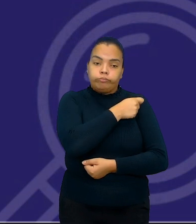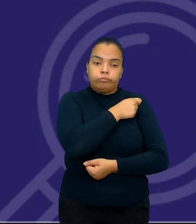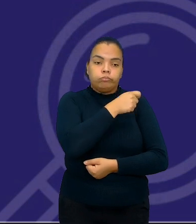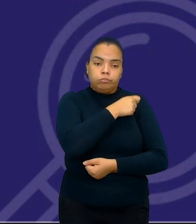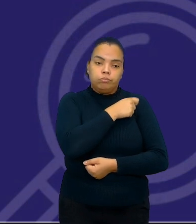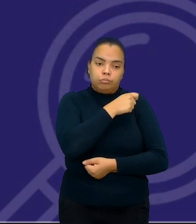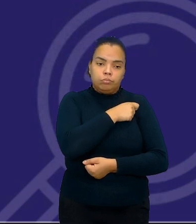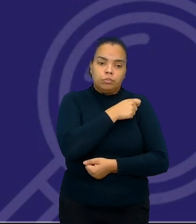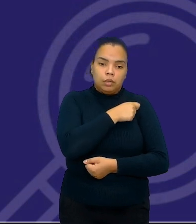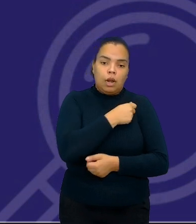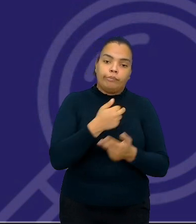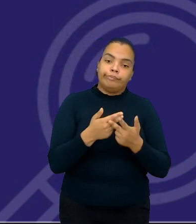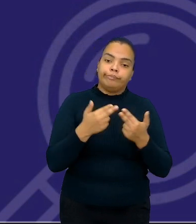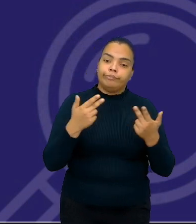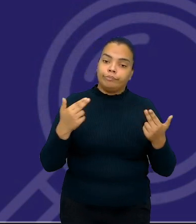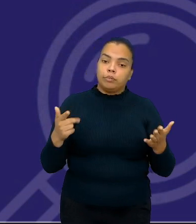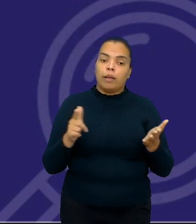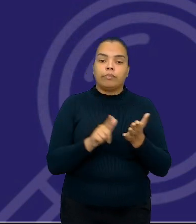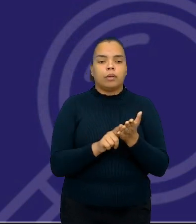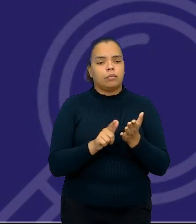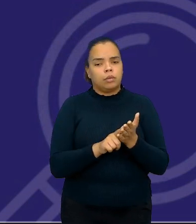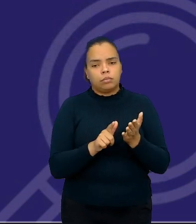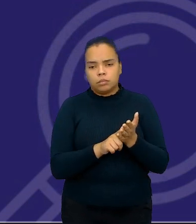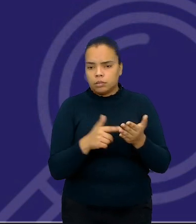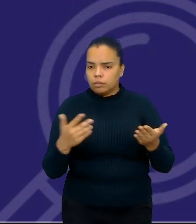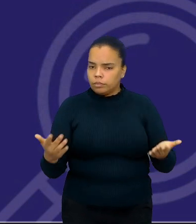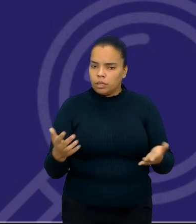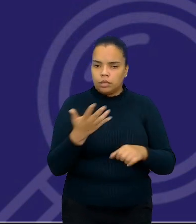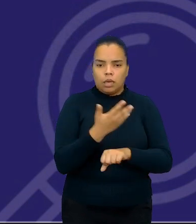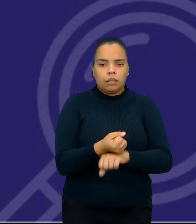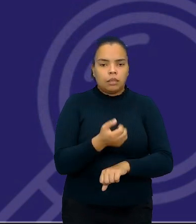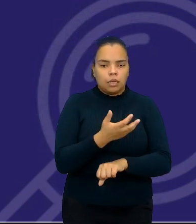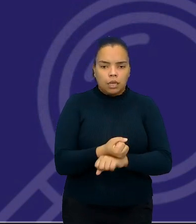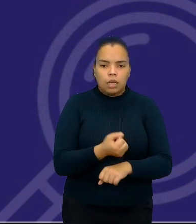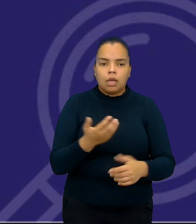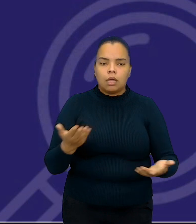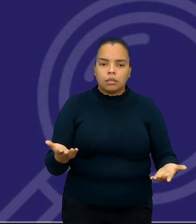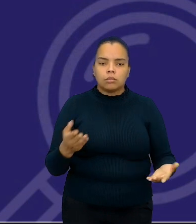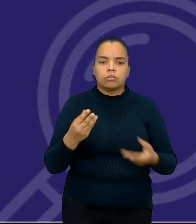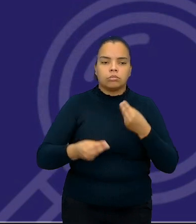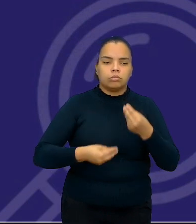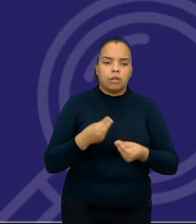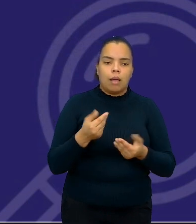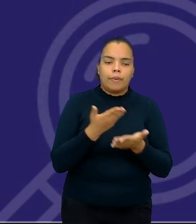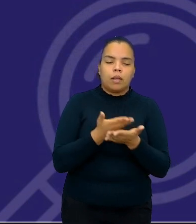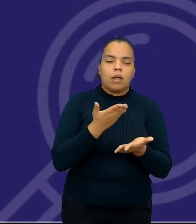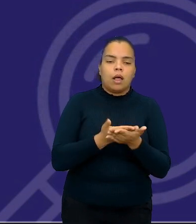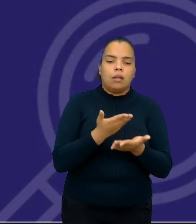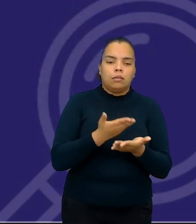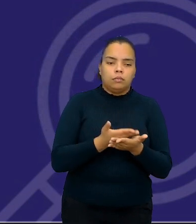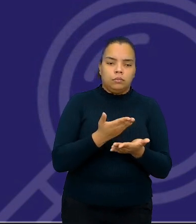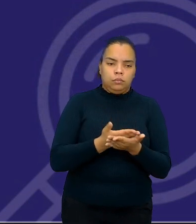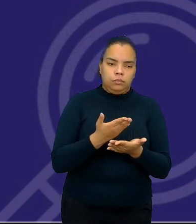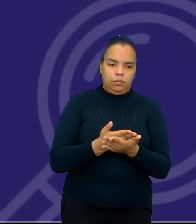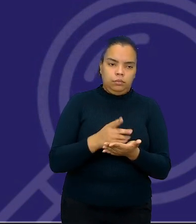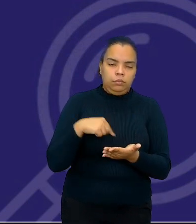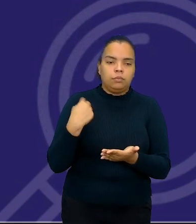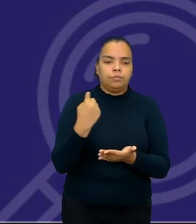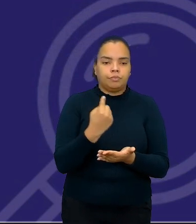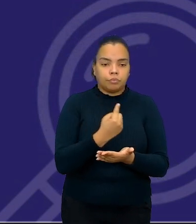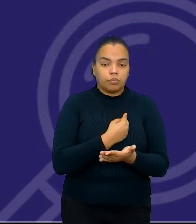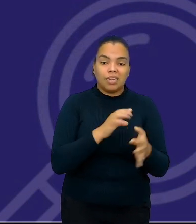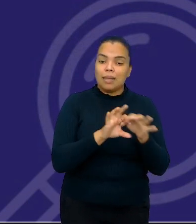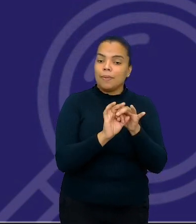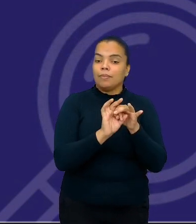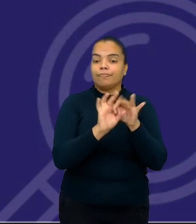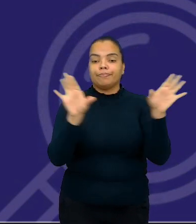aí e que eles possam organizar para ser aplicado, utilizado na aula, para que permita